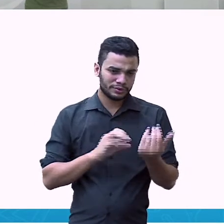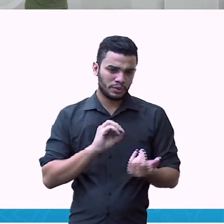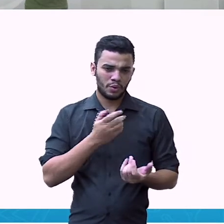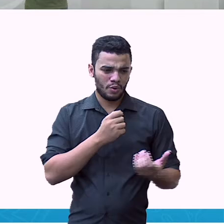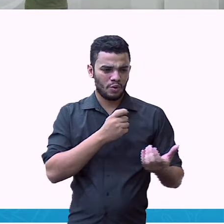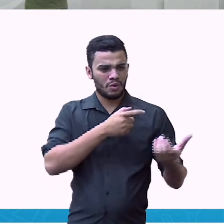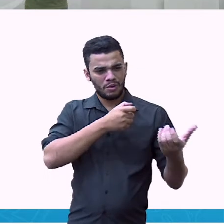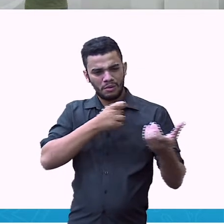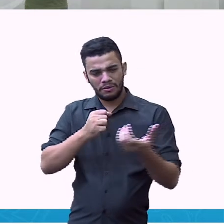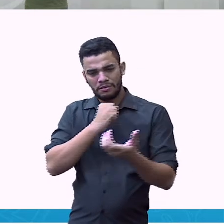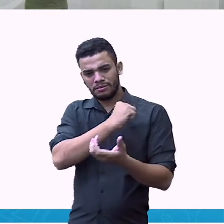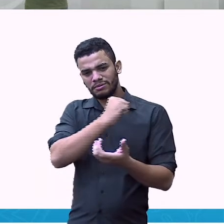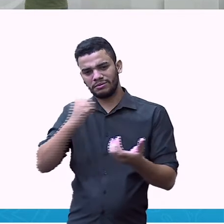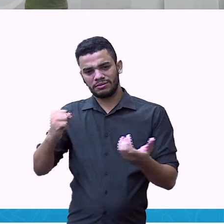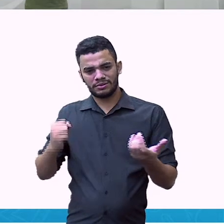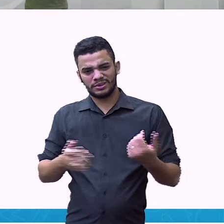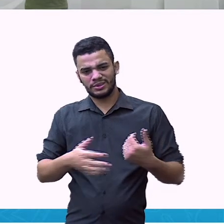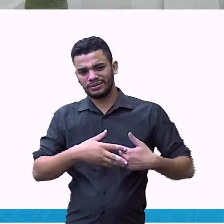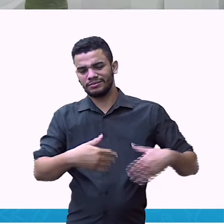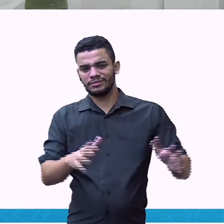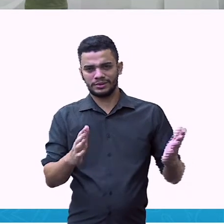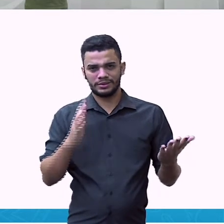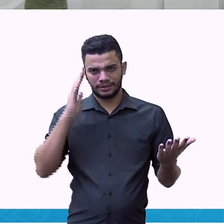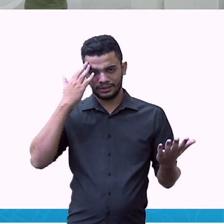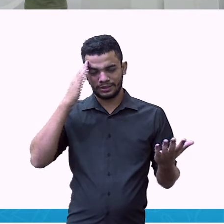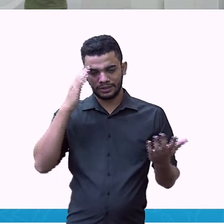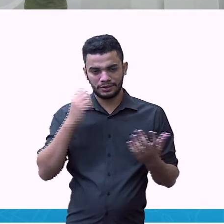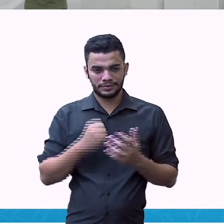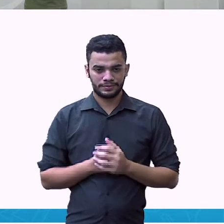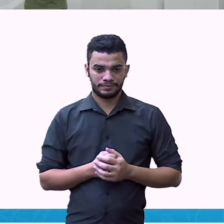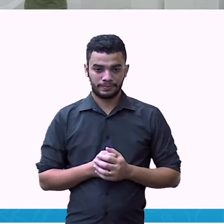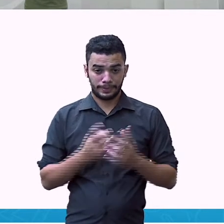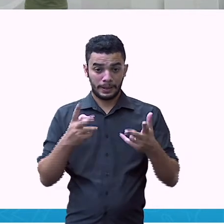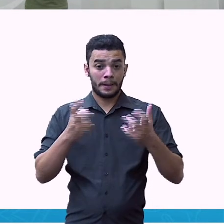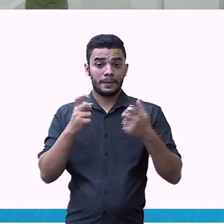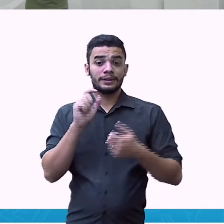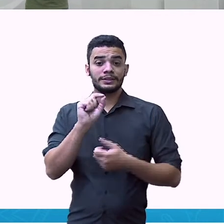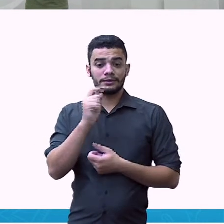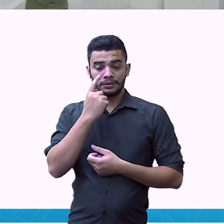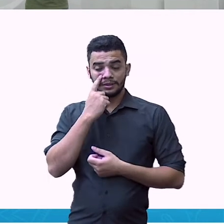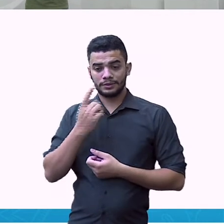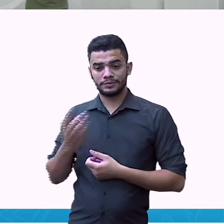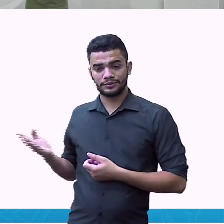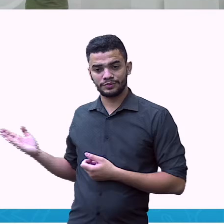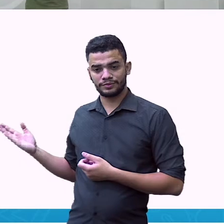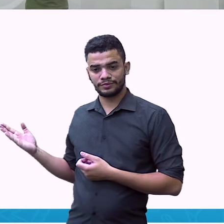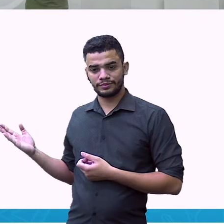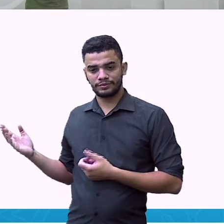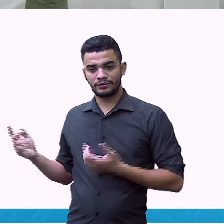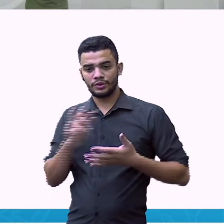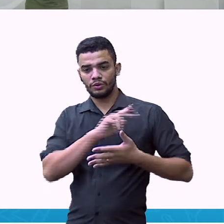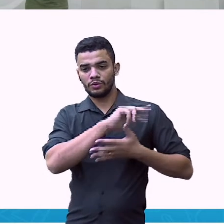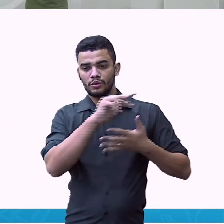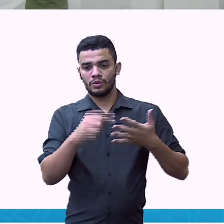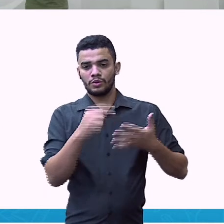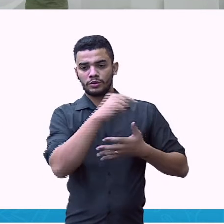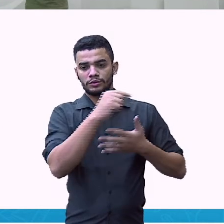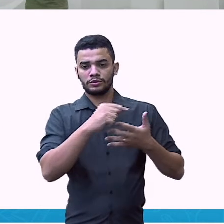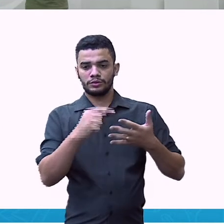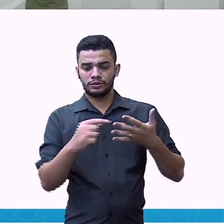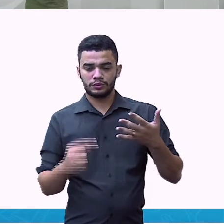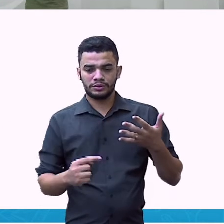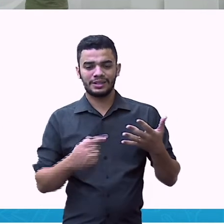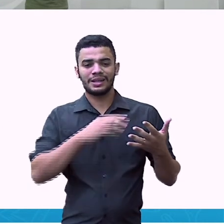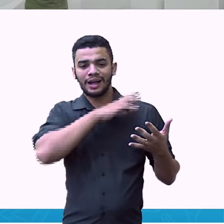espécies que estão cada vez mais aumentando o seu risco de desaparecimento,